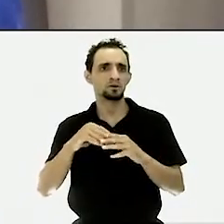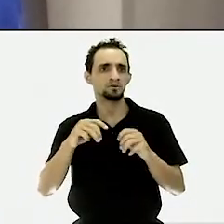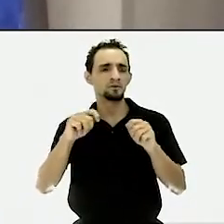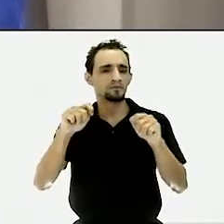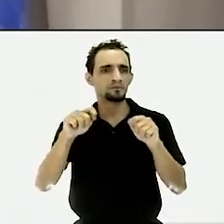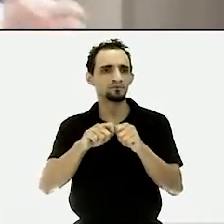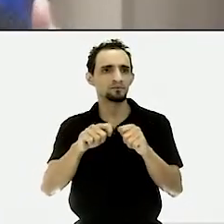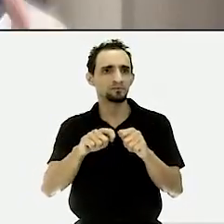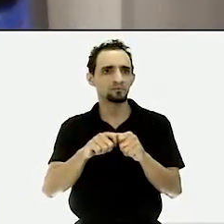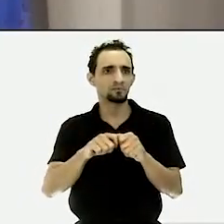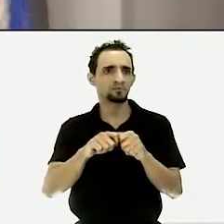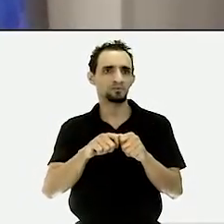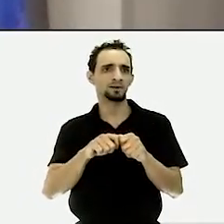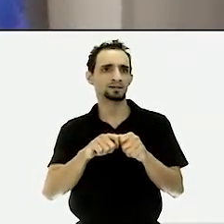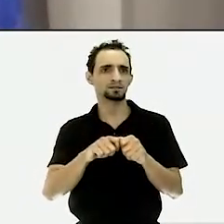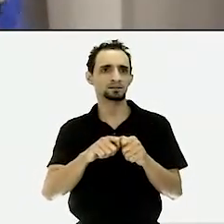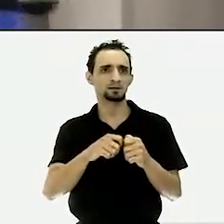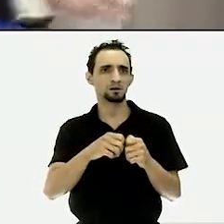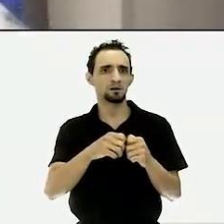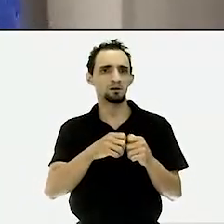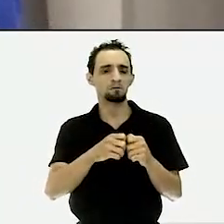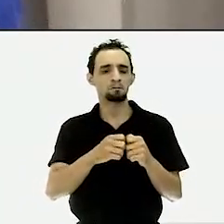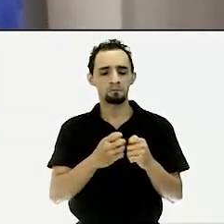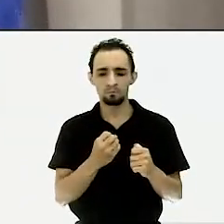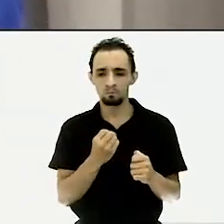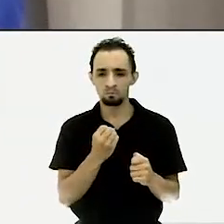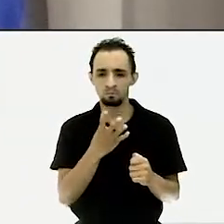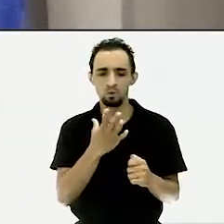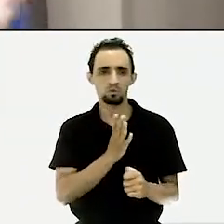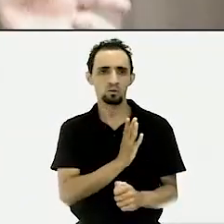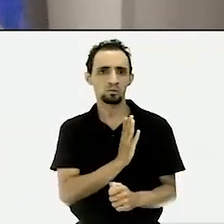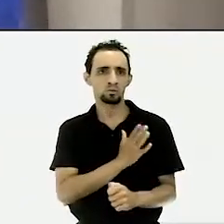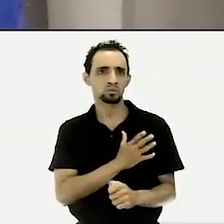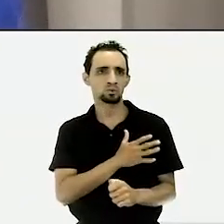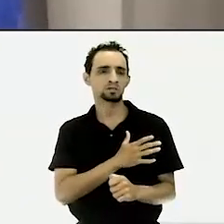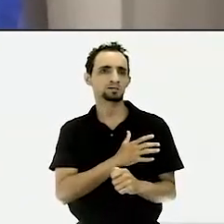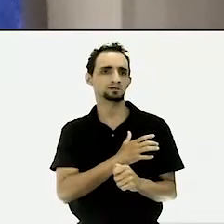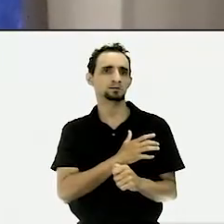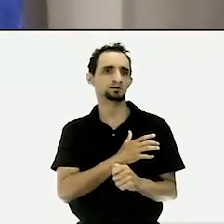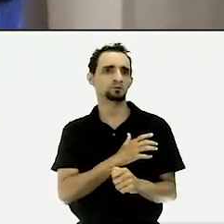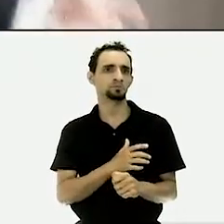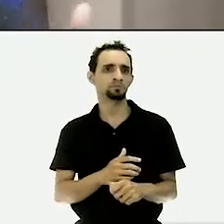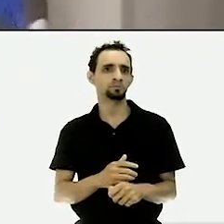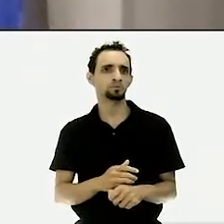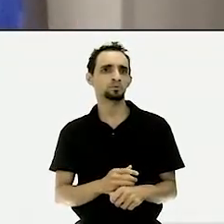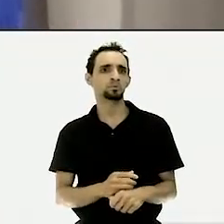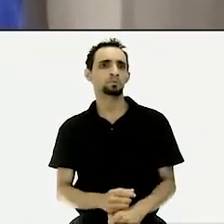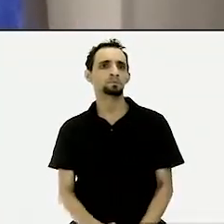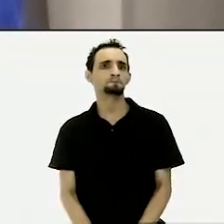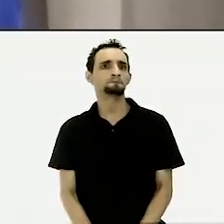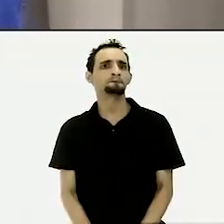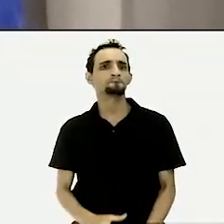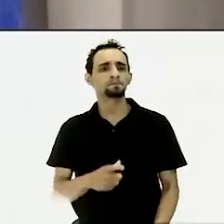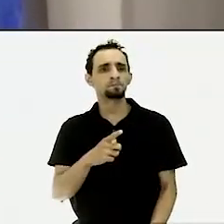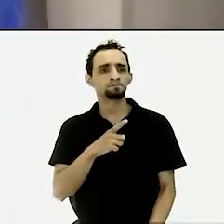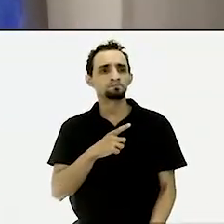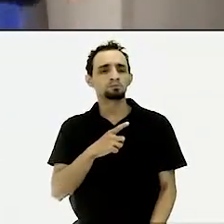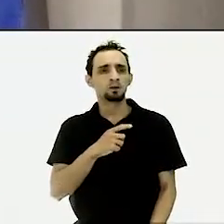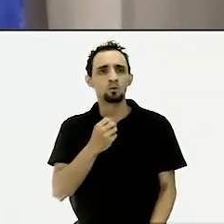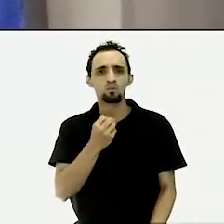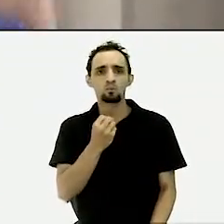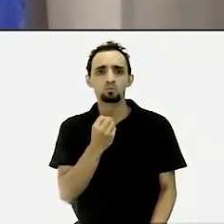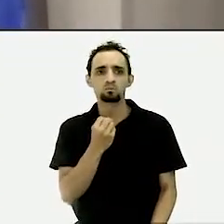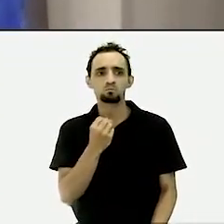com o Breve, quanto profissional, lembra do 51? Nós jogava contra. Verdade. O nosso time também tinha profissional.